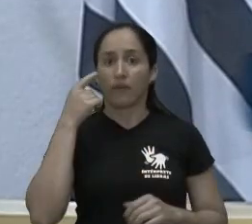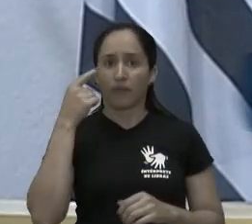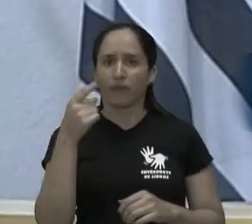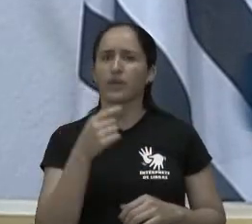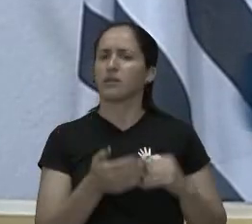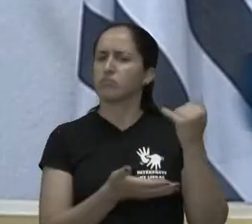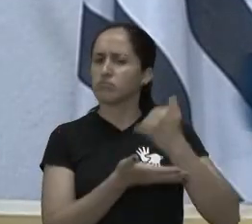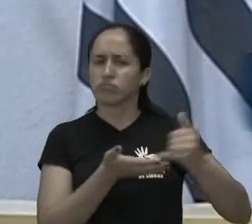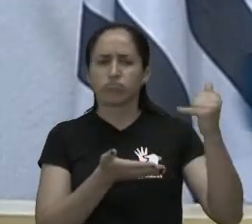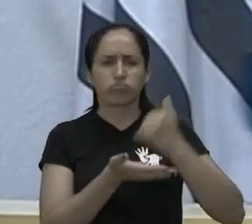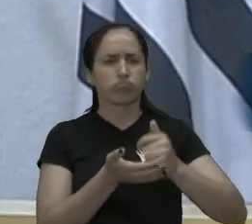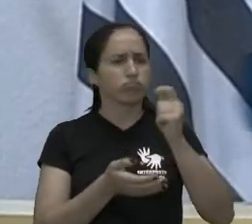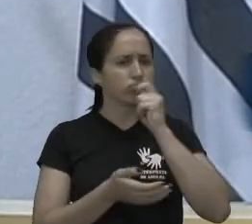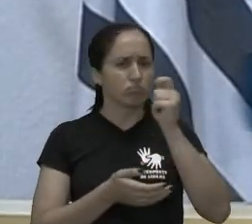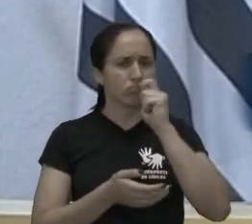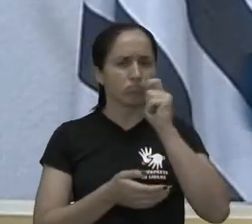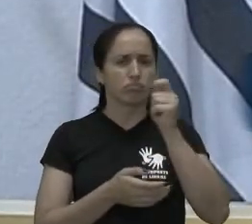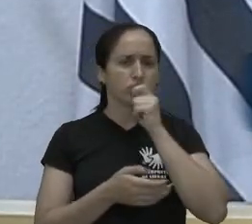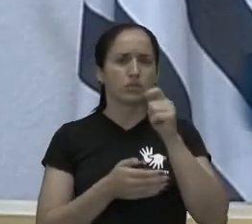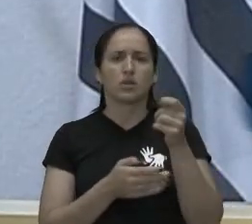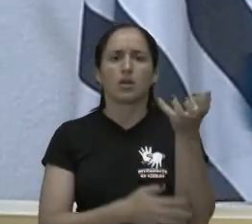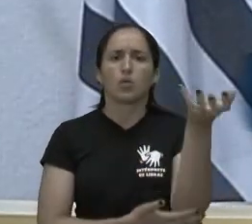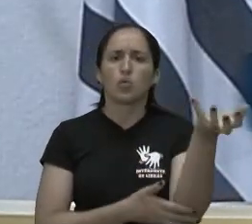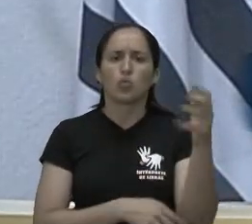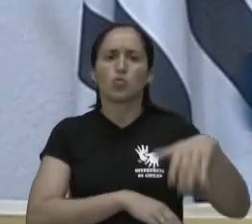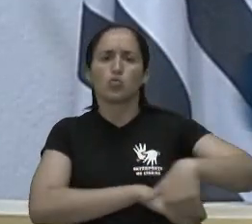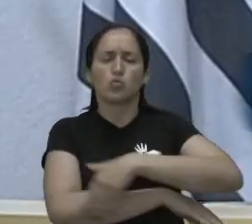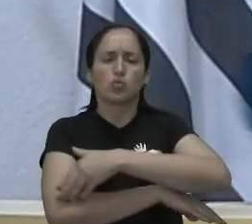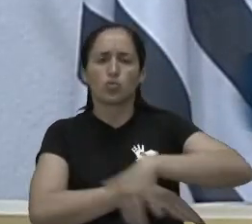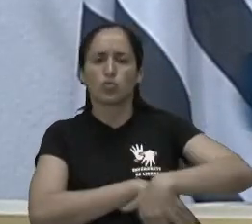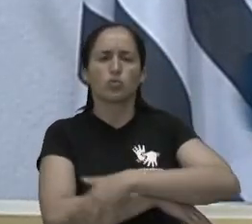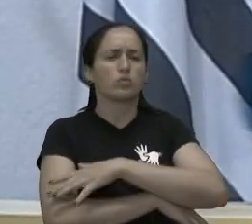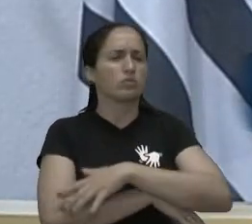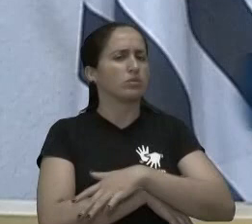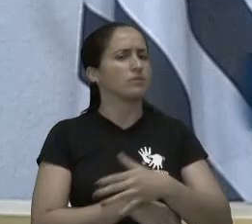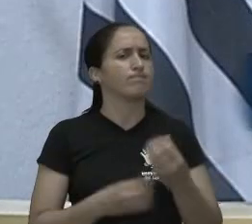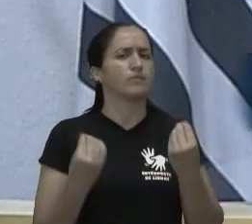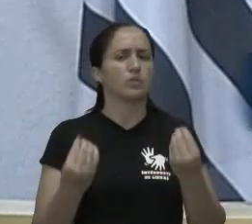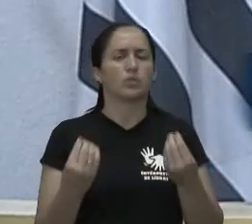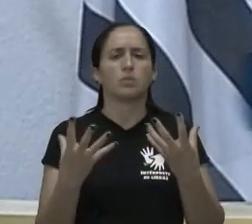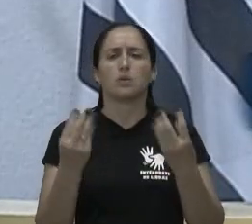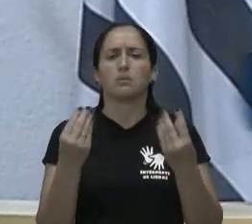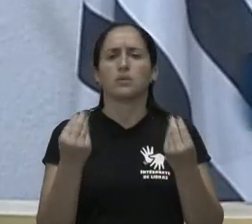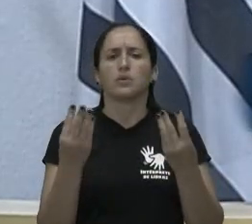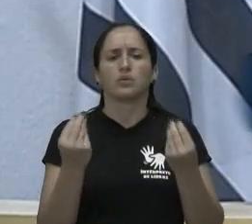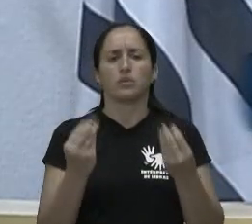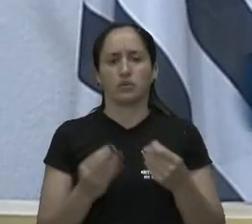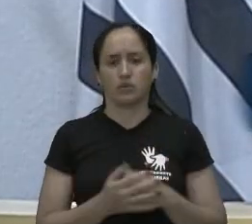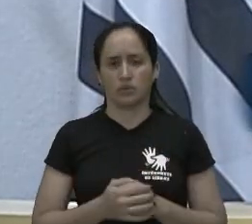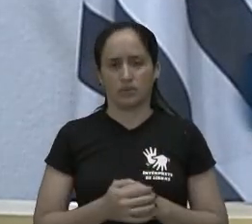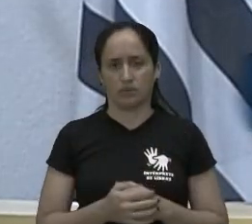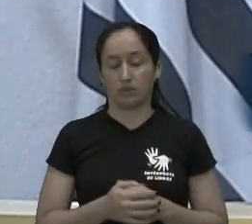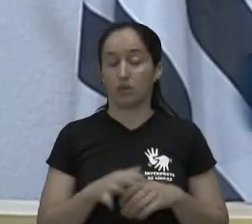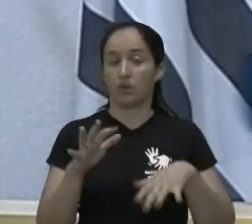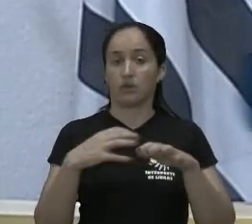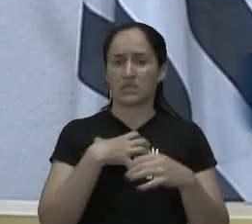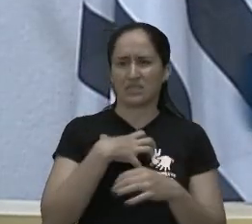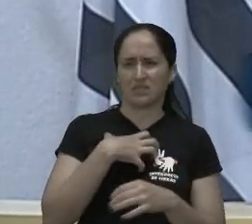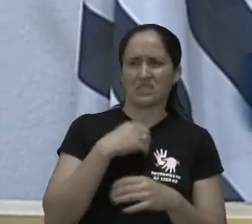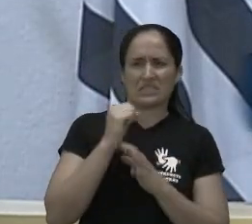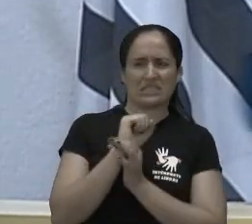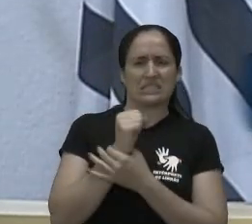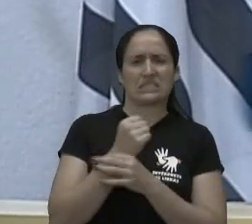de droga, de moradores de rua. E agora pior, por com essa falta de sensação de segurança, estão